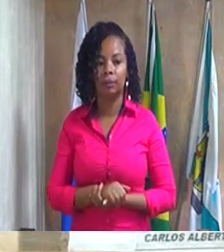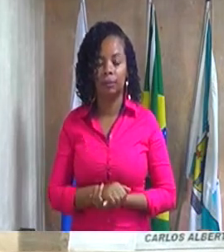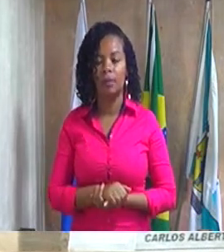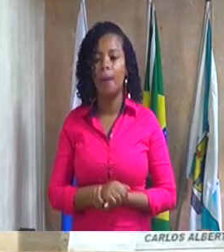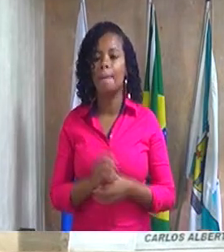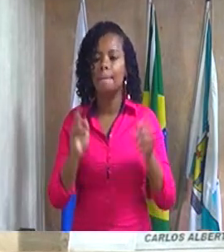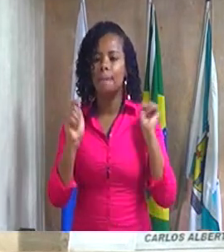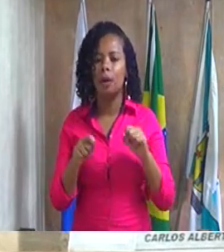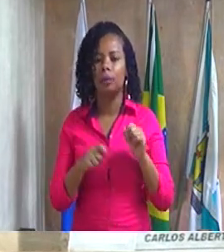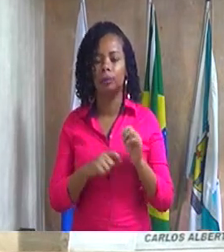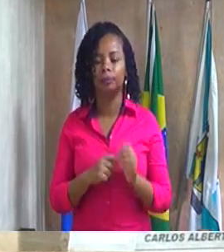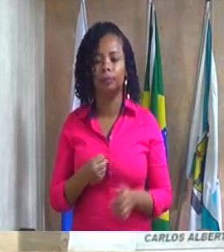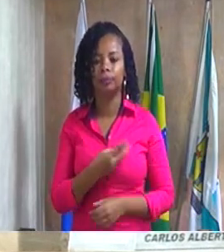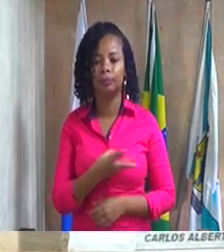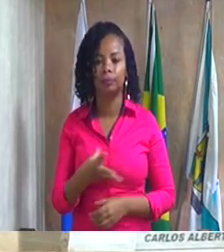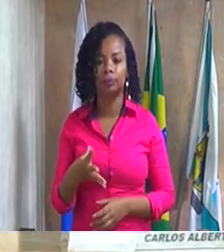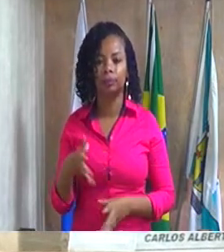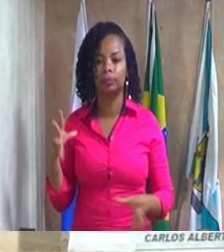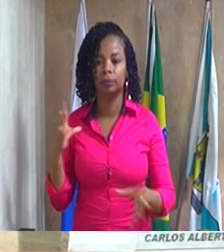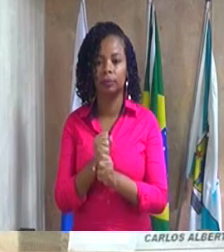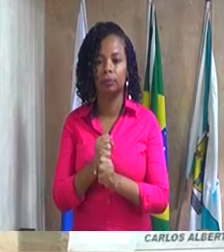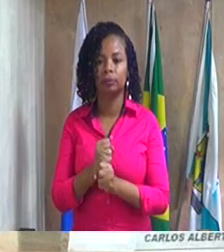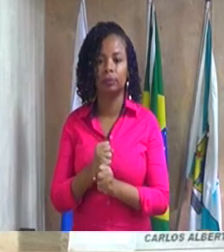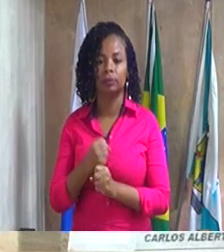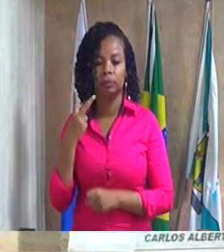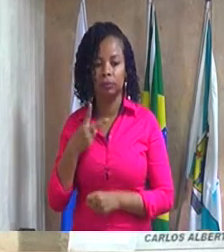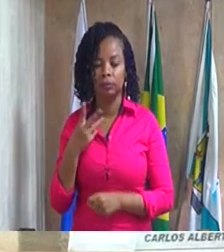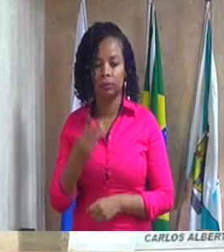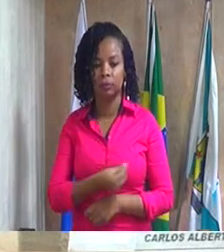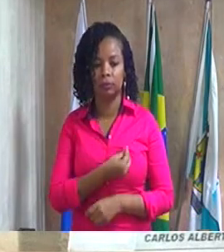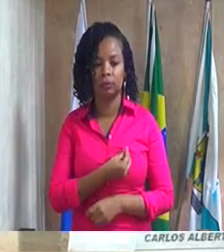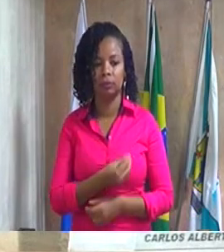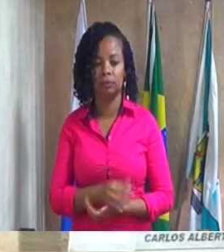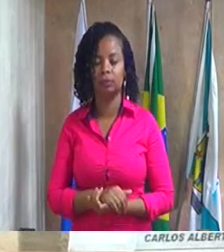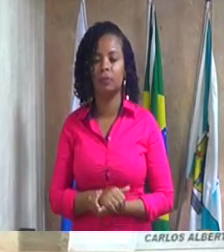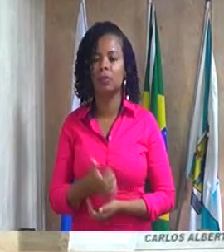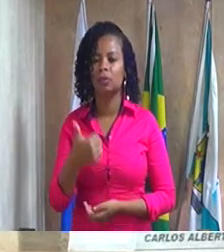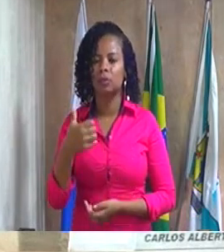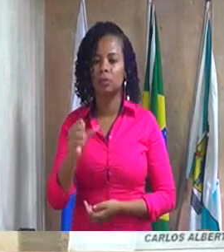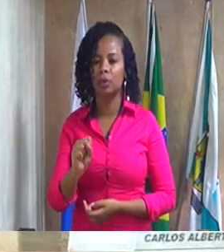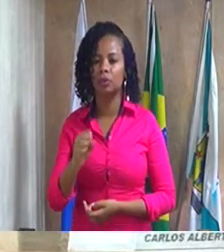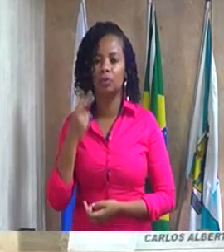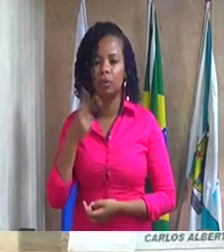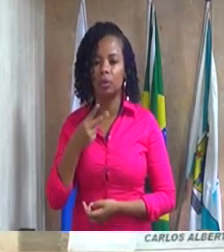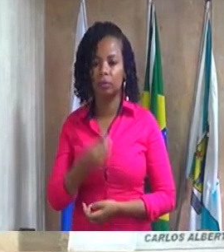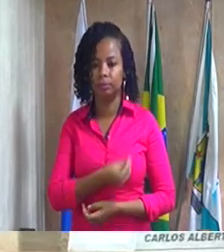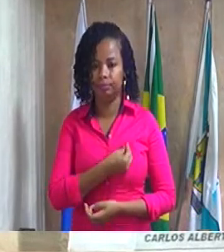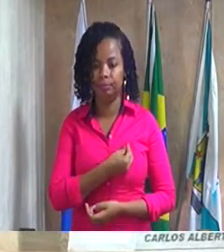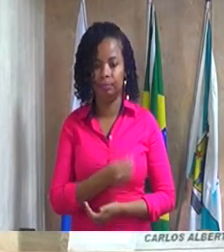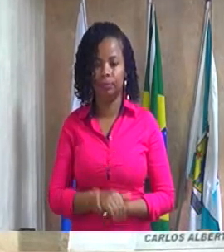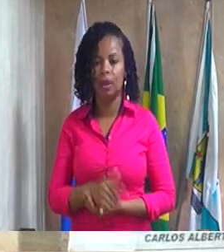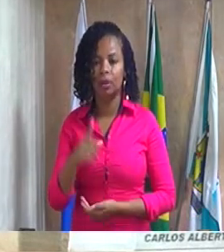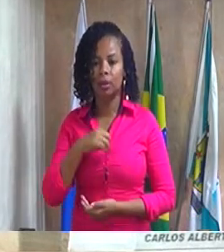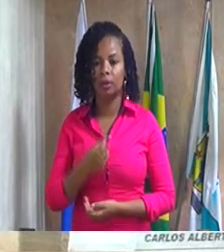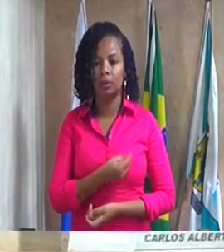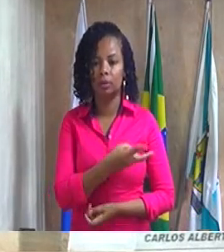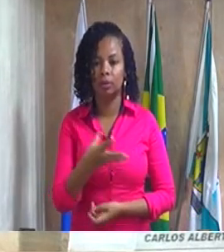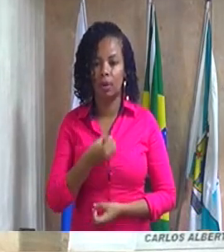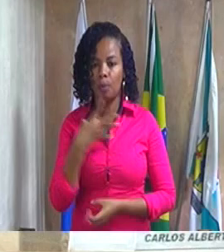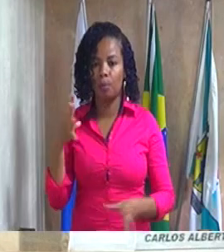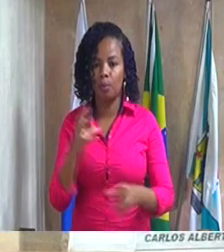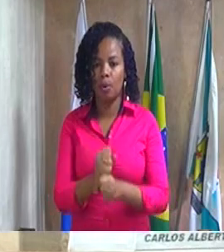que verifique o quórum, por favor. 18 vereadores presentes. Havendo número